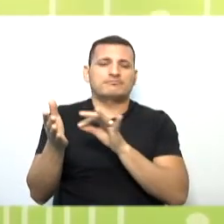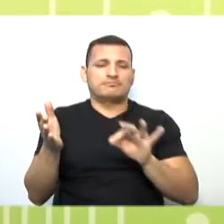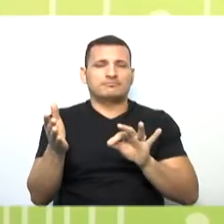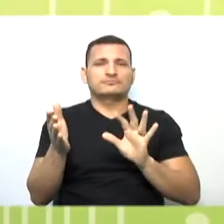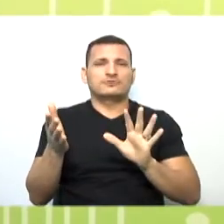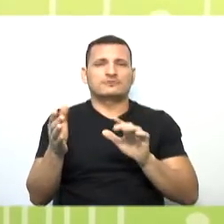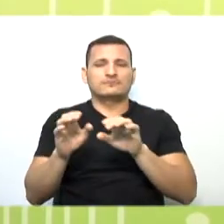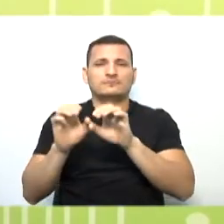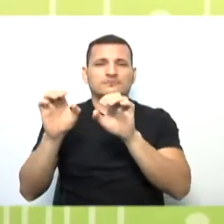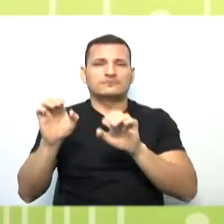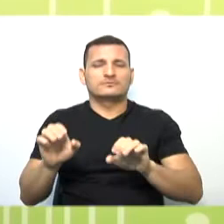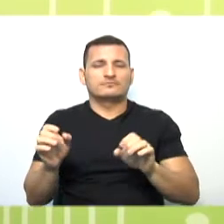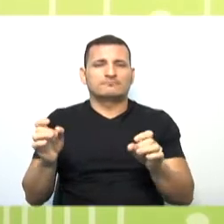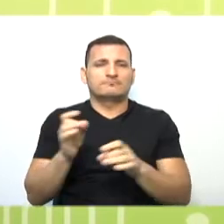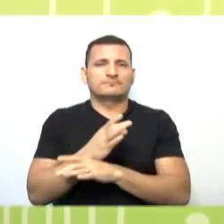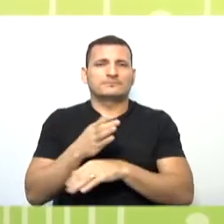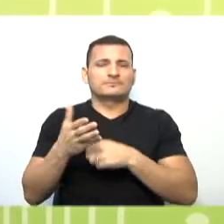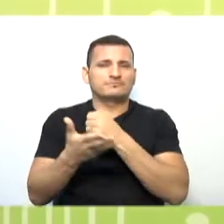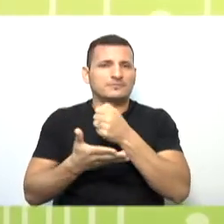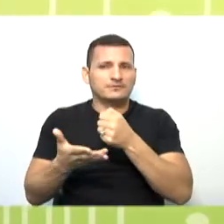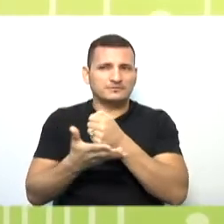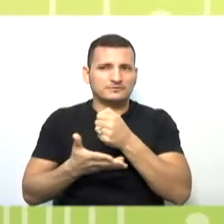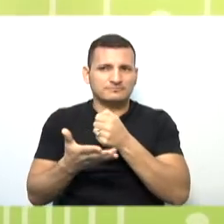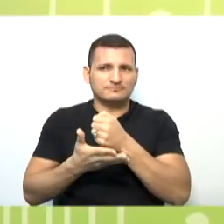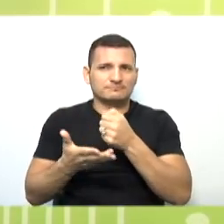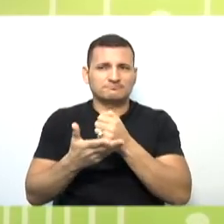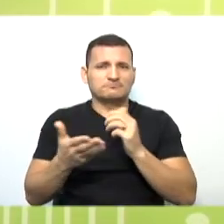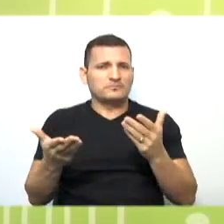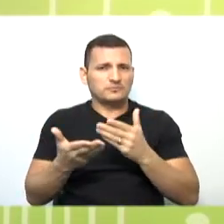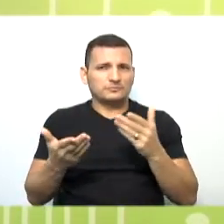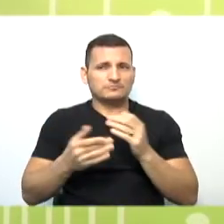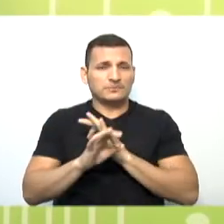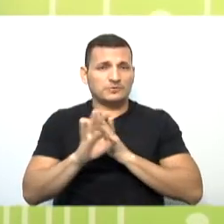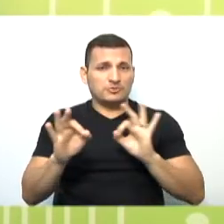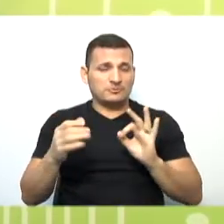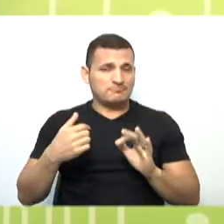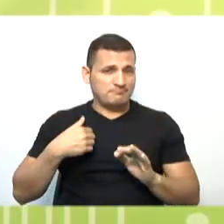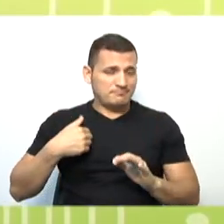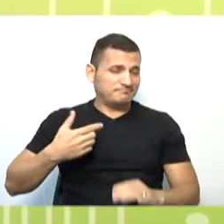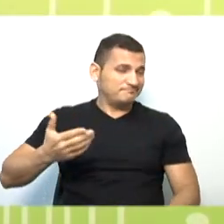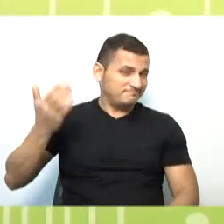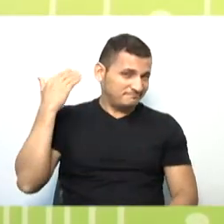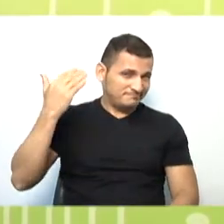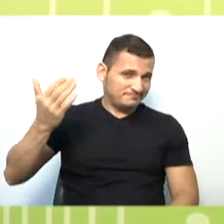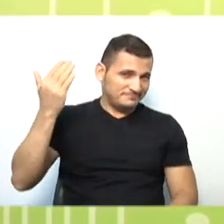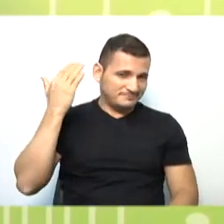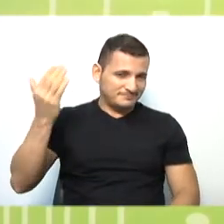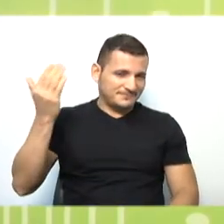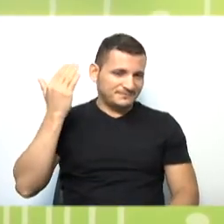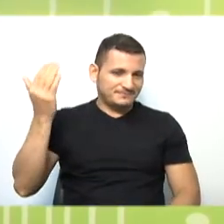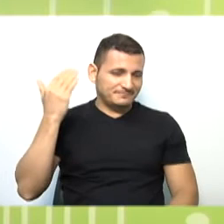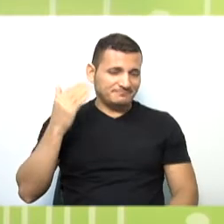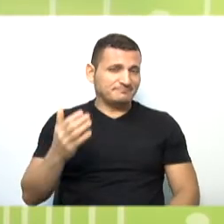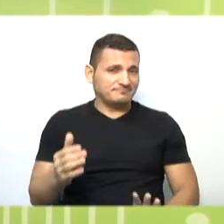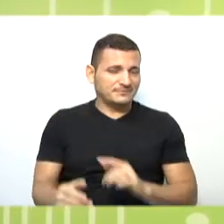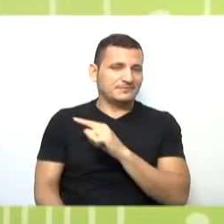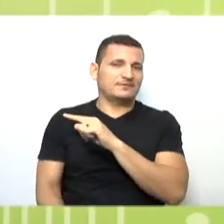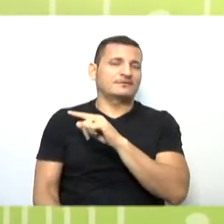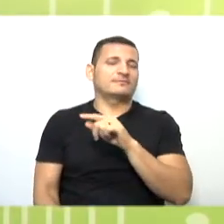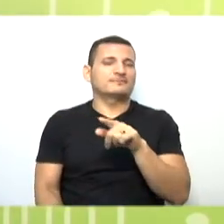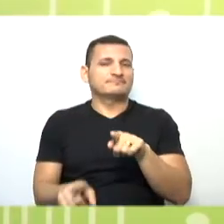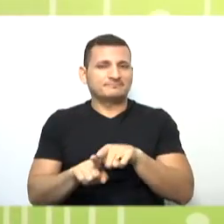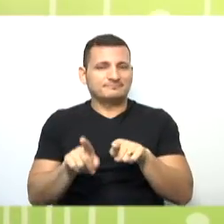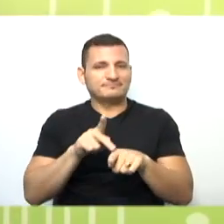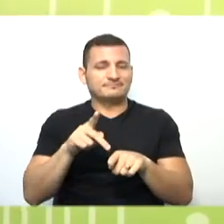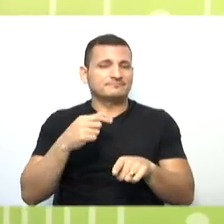traz a estrutura básica pronta. Hoje tá uma maravilha. Na nossa época, nossa não que o Anderson também é novo,